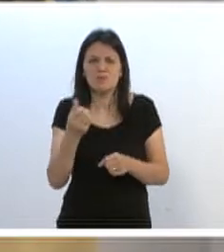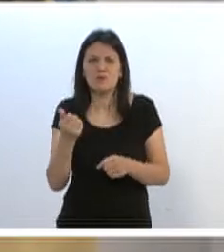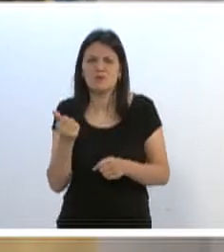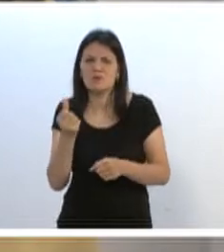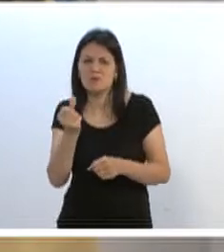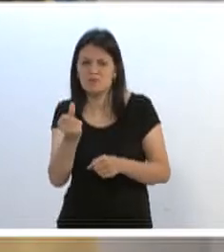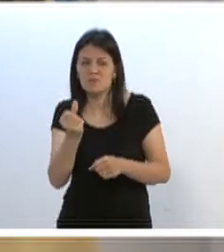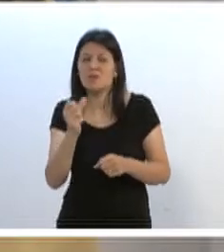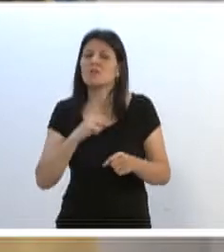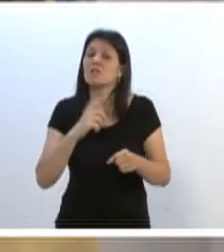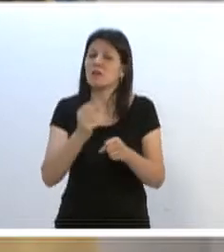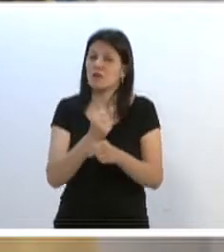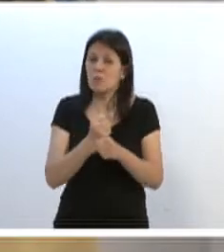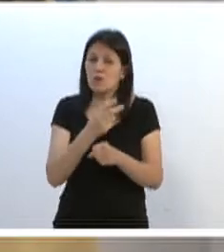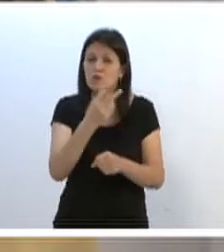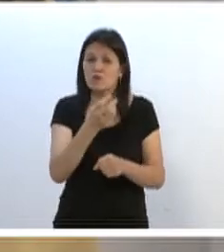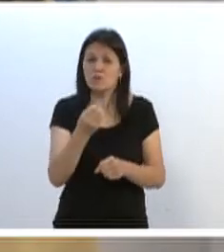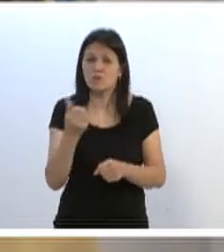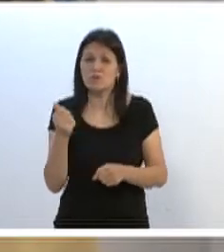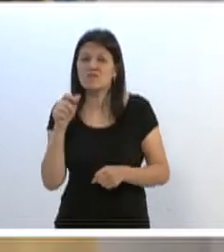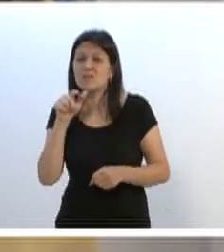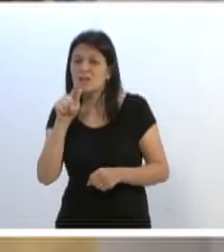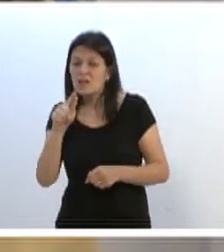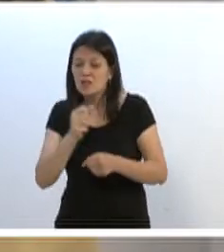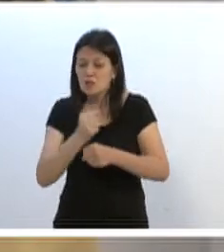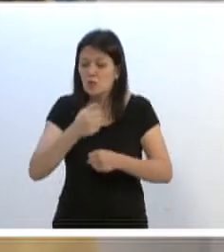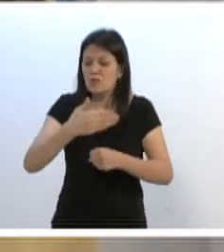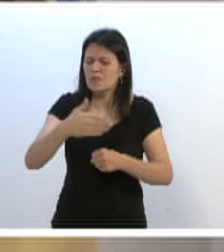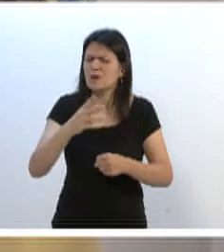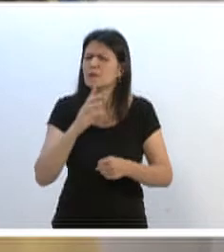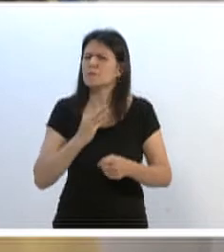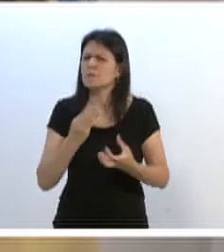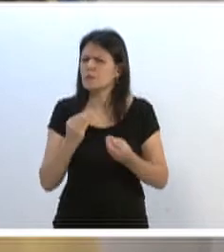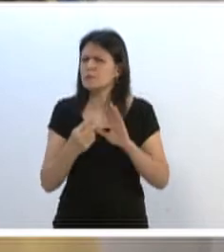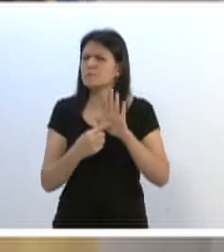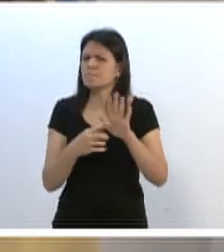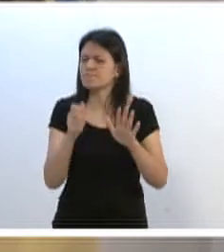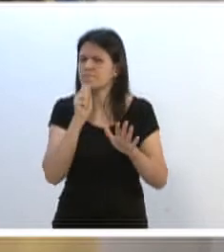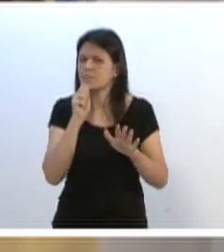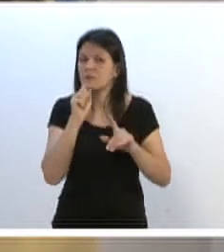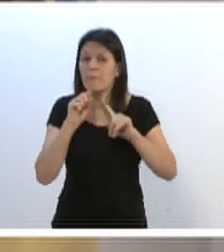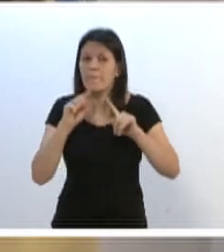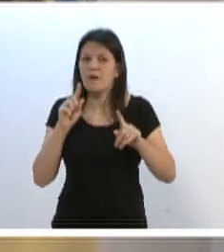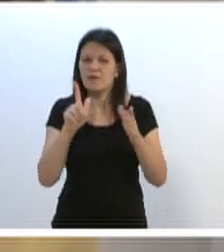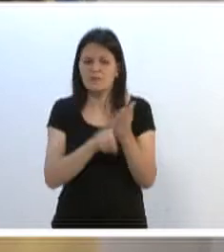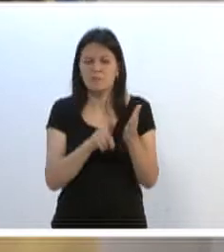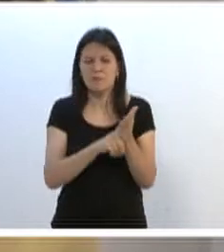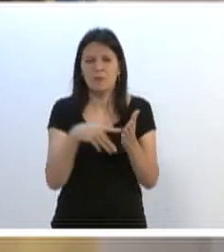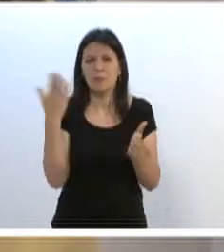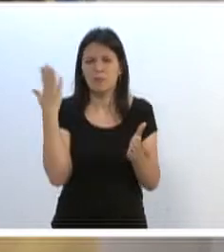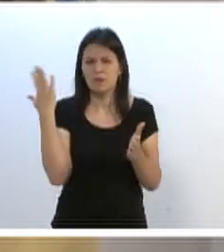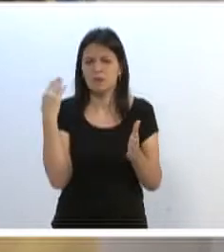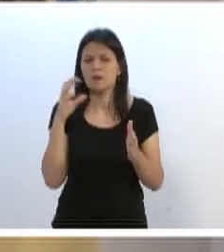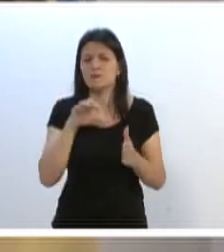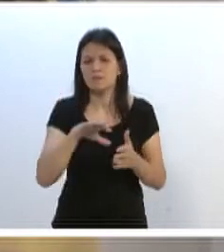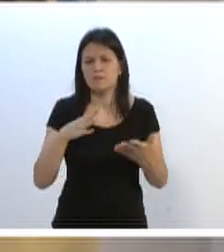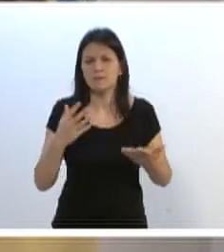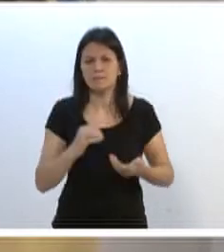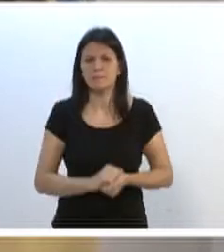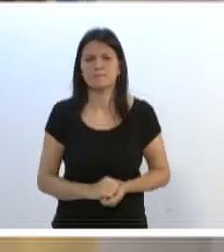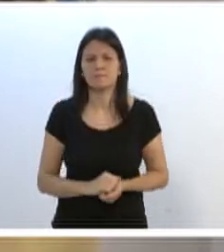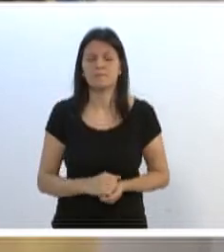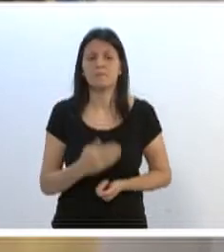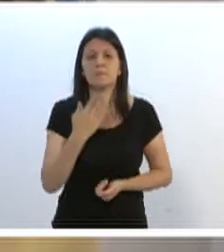2017, tem 2018, tenho muito a apresentar ainda. Mas o que eu coloquei no folder na época foi isto. Então